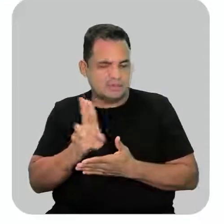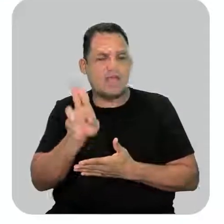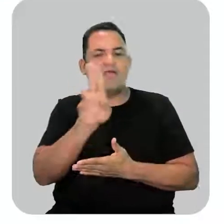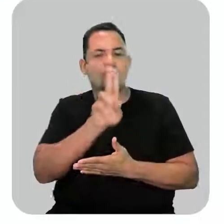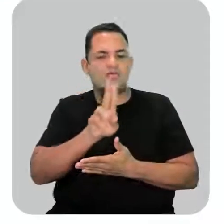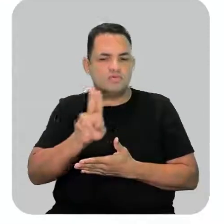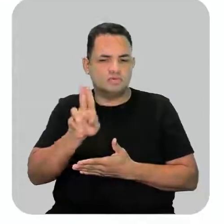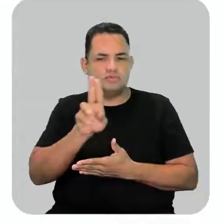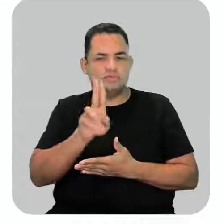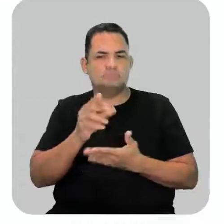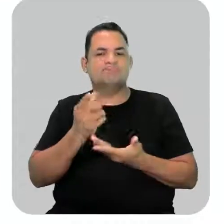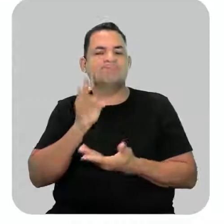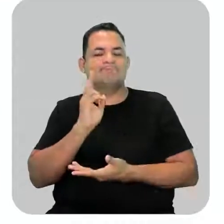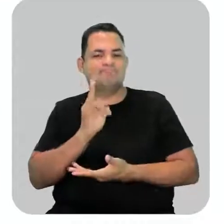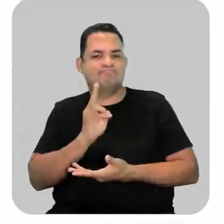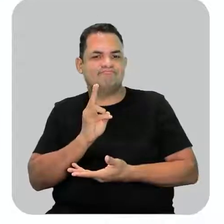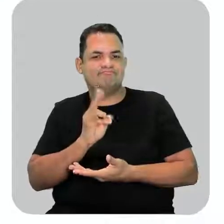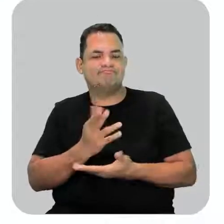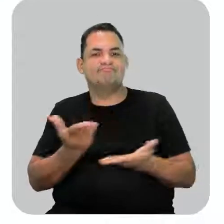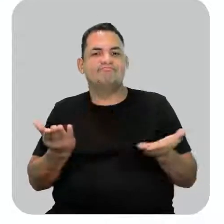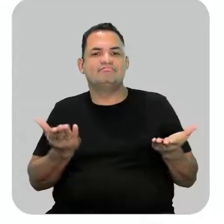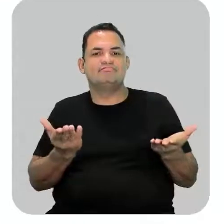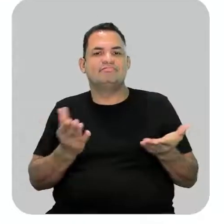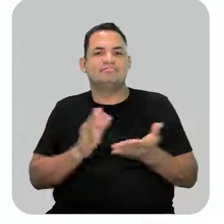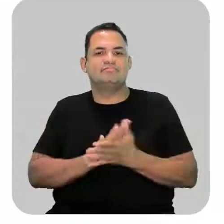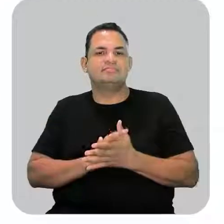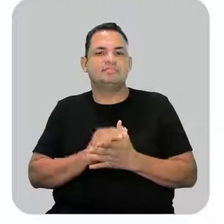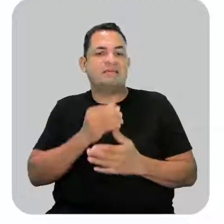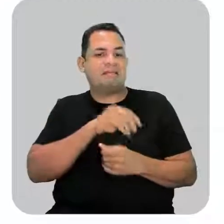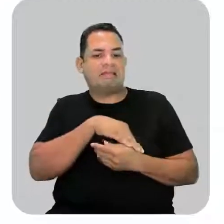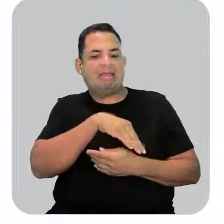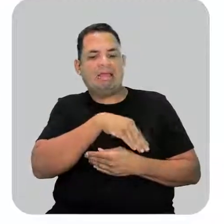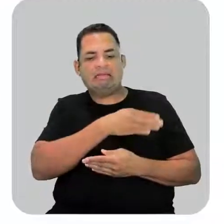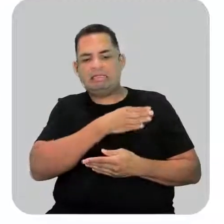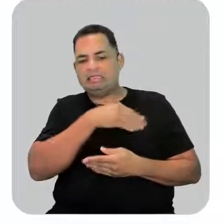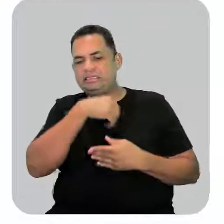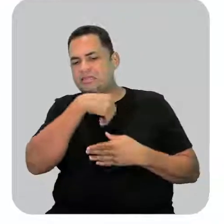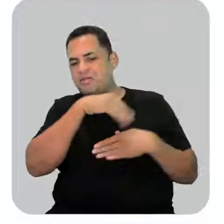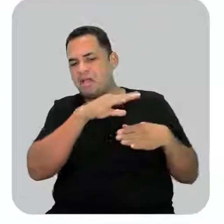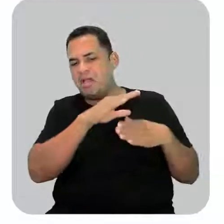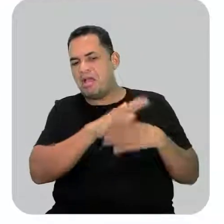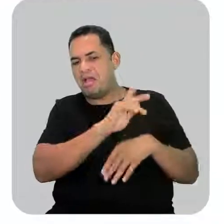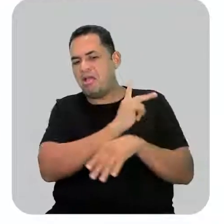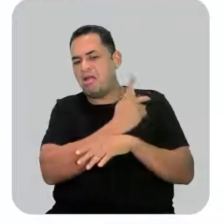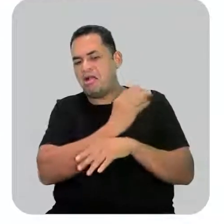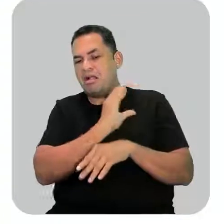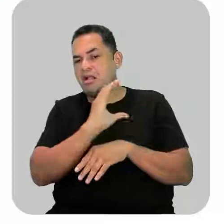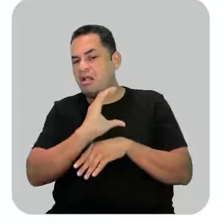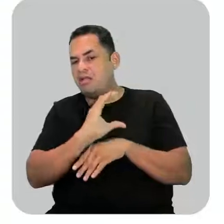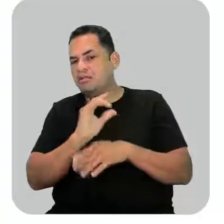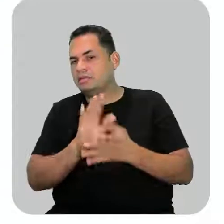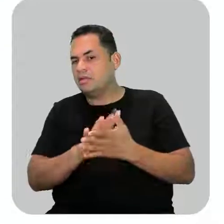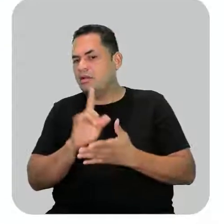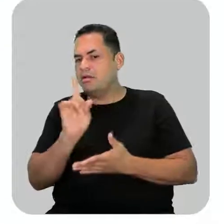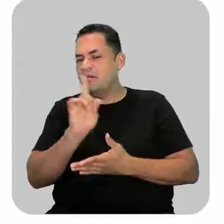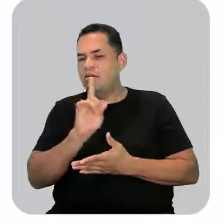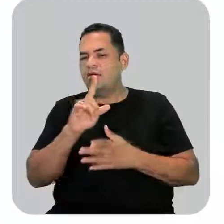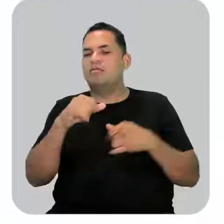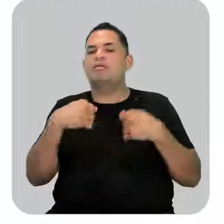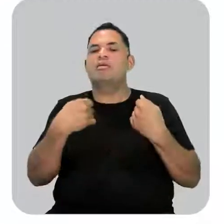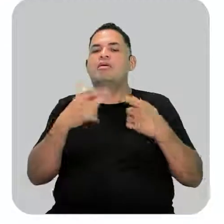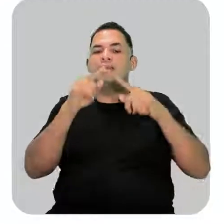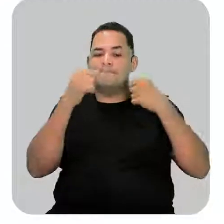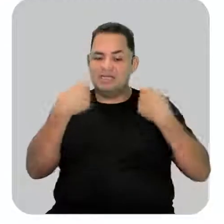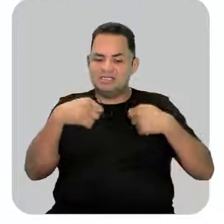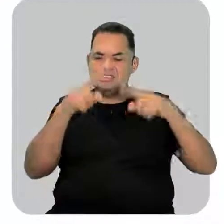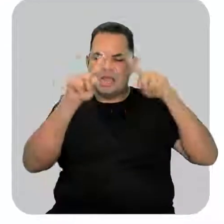usando sim. Não é porque a gente saiu de hidrocarbonetos que não vamos usar mais, tá? Ela é a nossa referência padrão